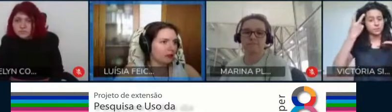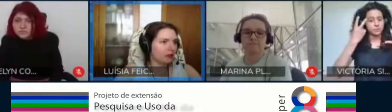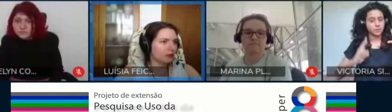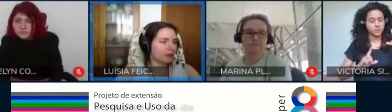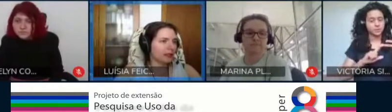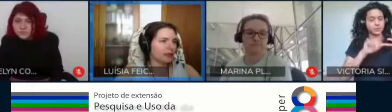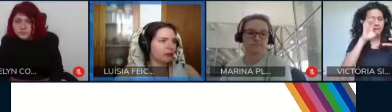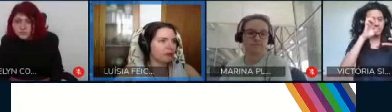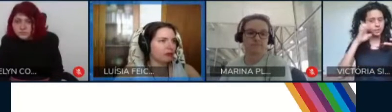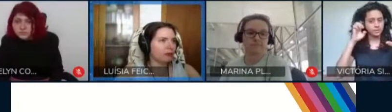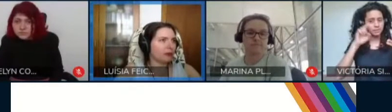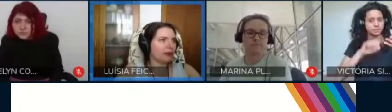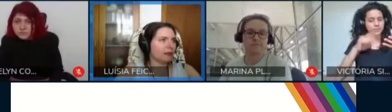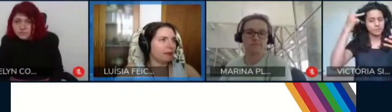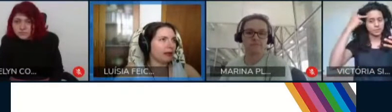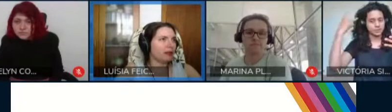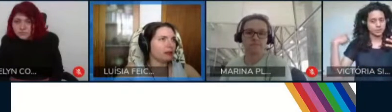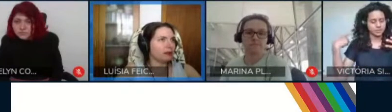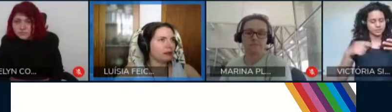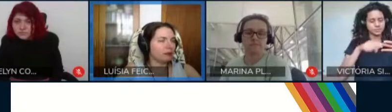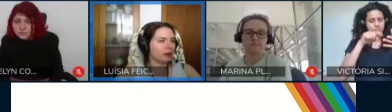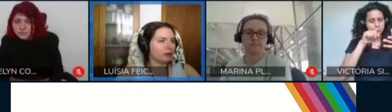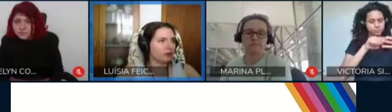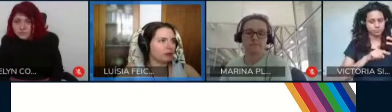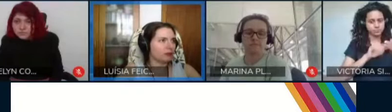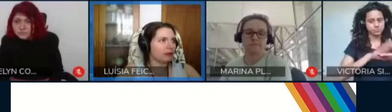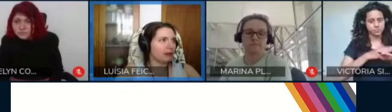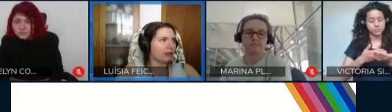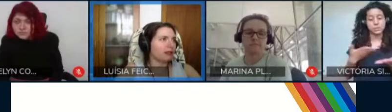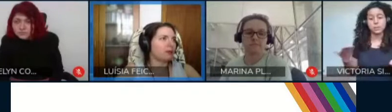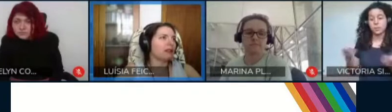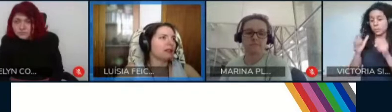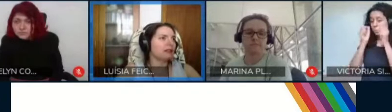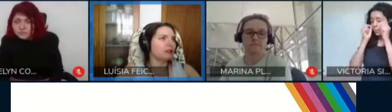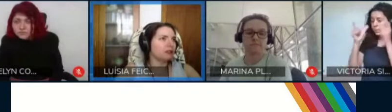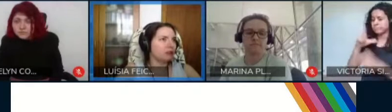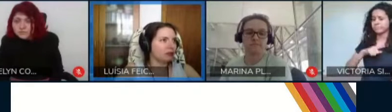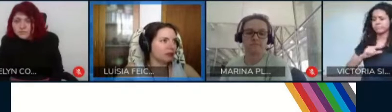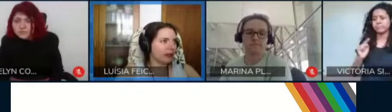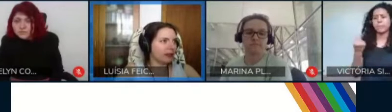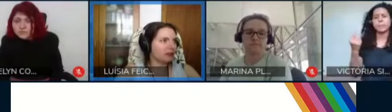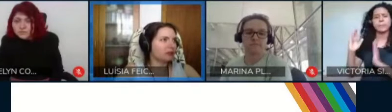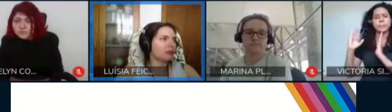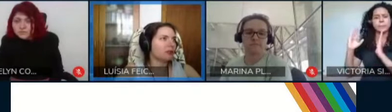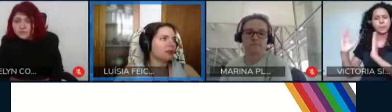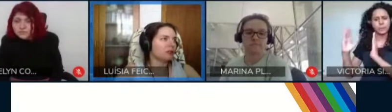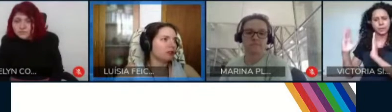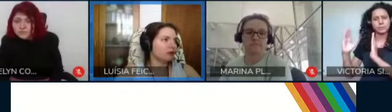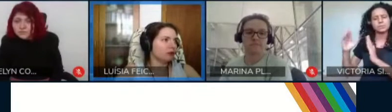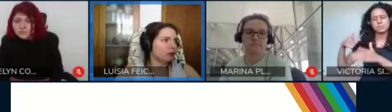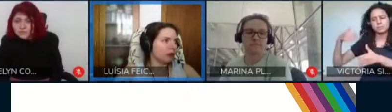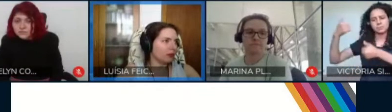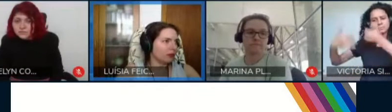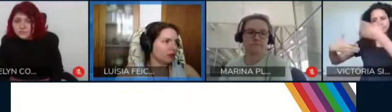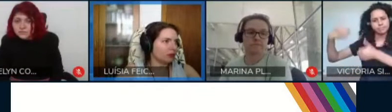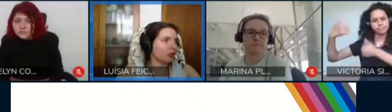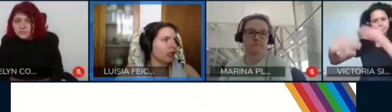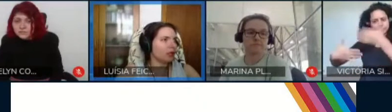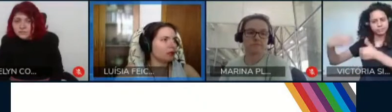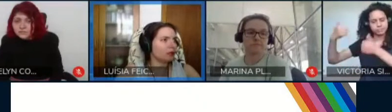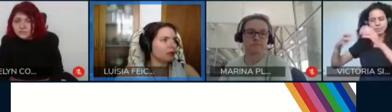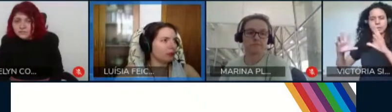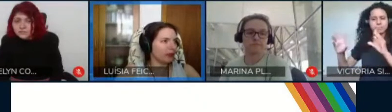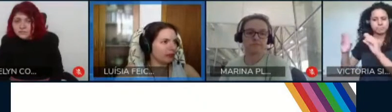E de manhã a gente viu a primeira parte, esse módulo do trabalho acadêmico, ele está dividido em 2 partes. De manhã a gente viu